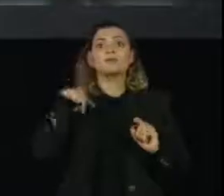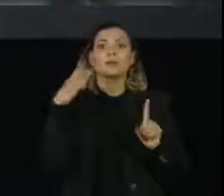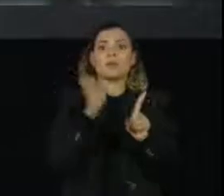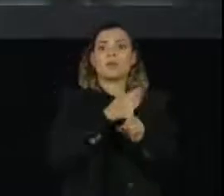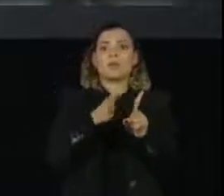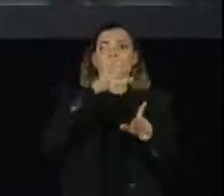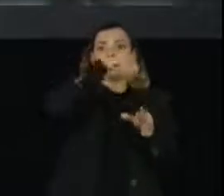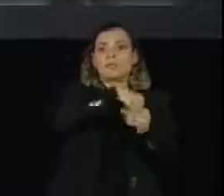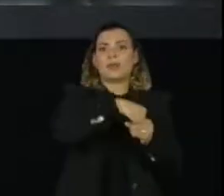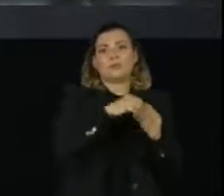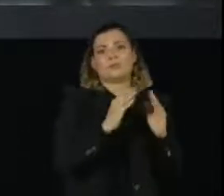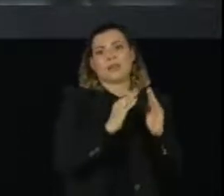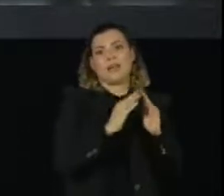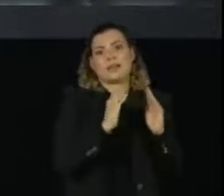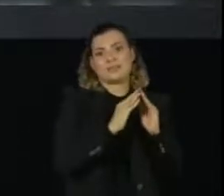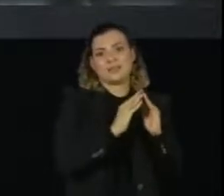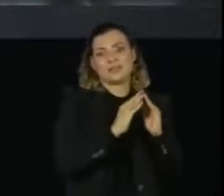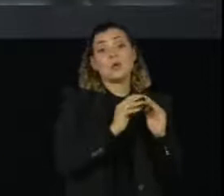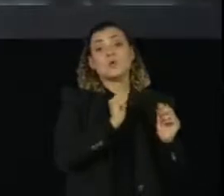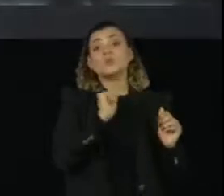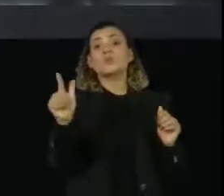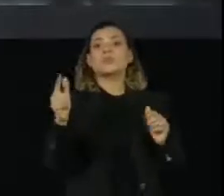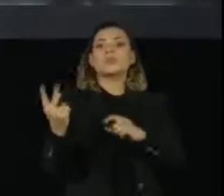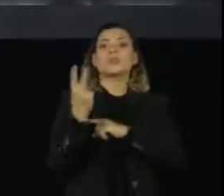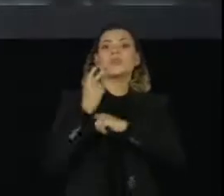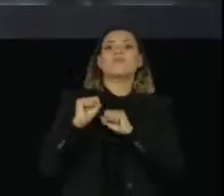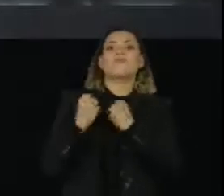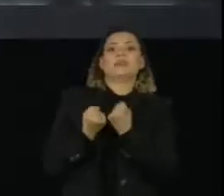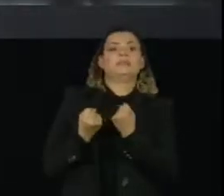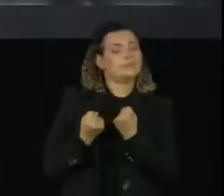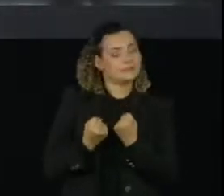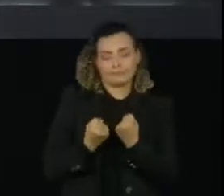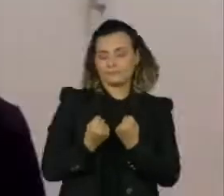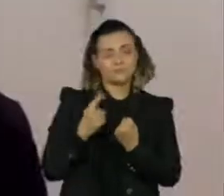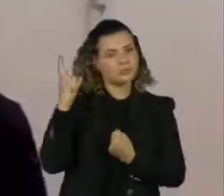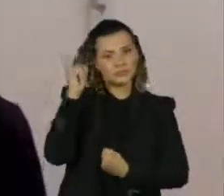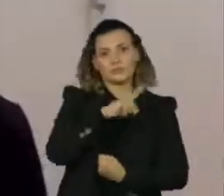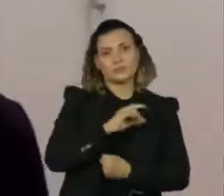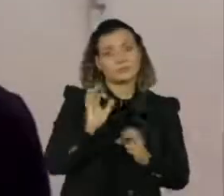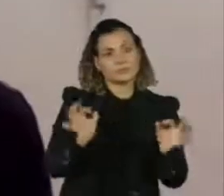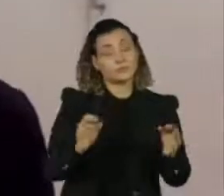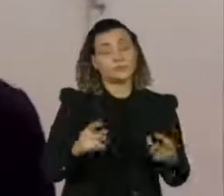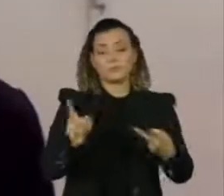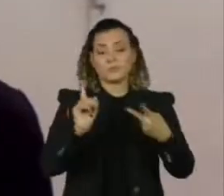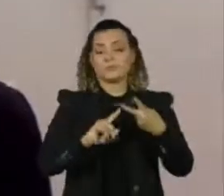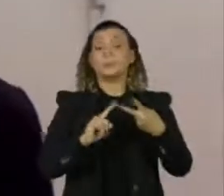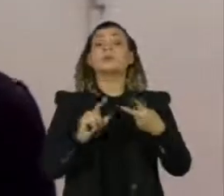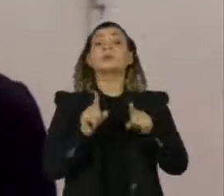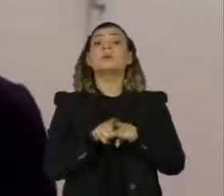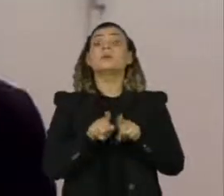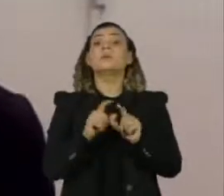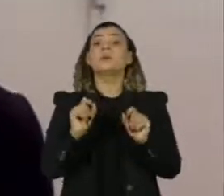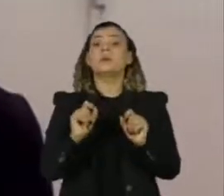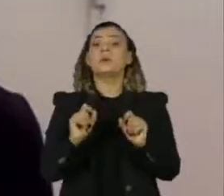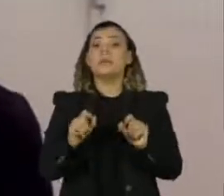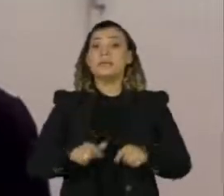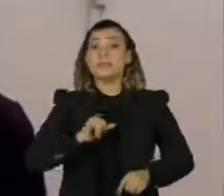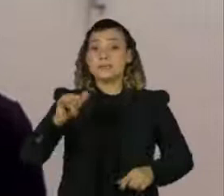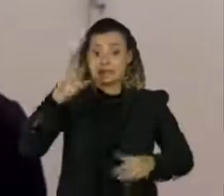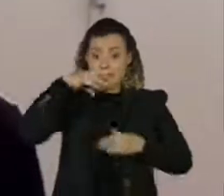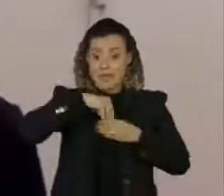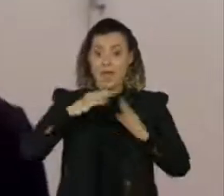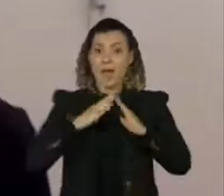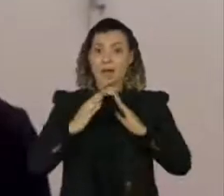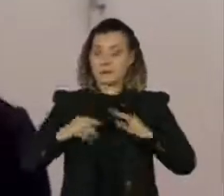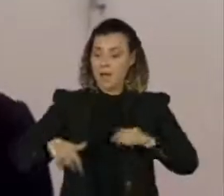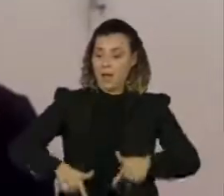agressões interpessoais do que para um uso em legítima defesa. Dois, no caso de um porte de armas, né, de